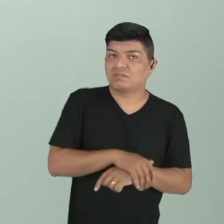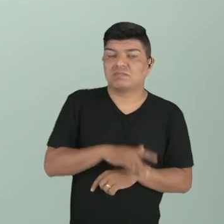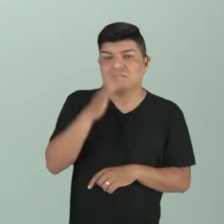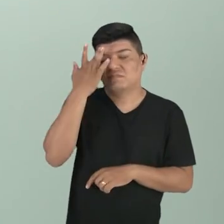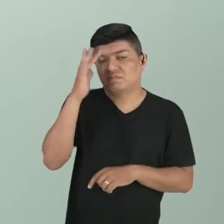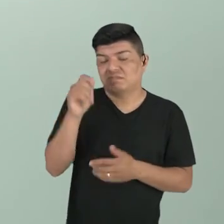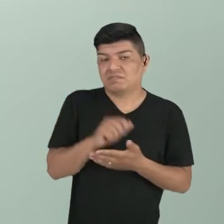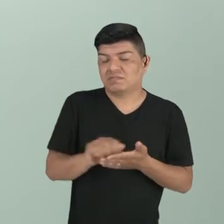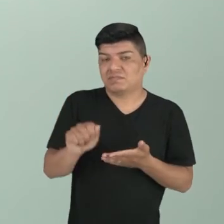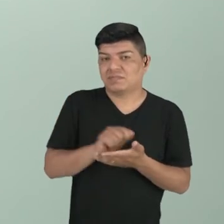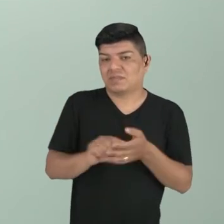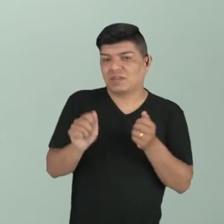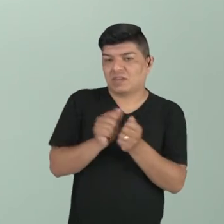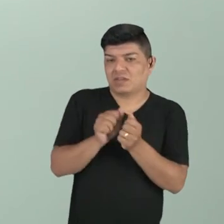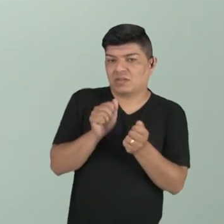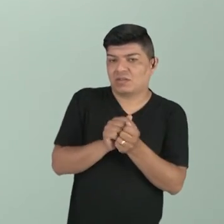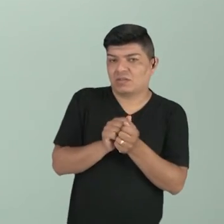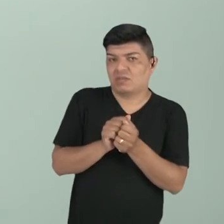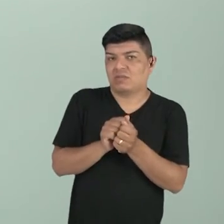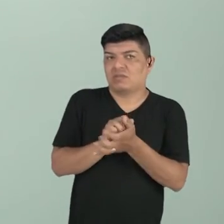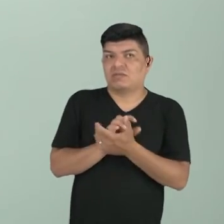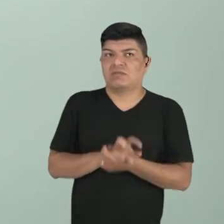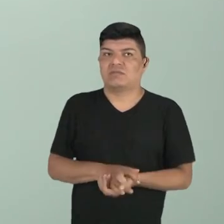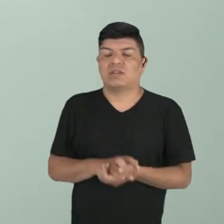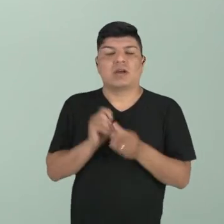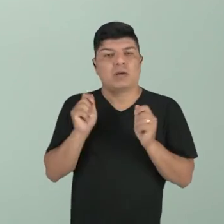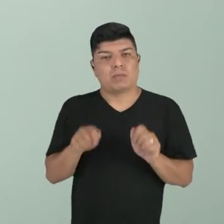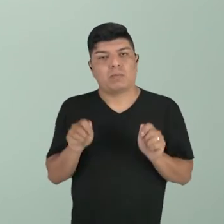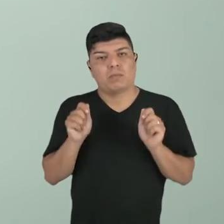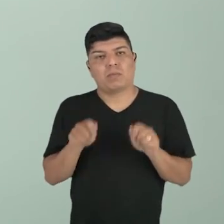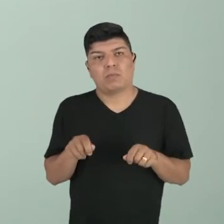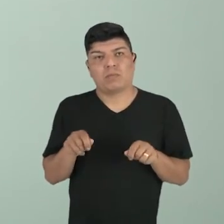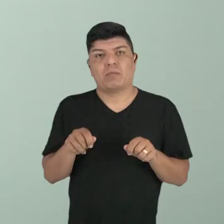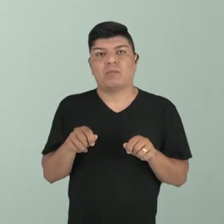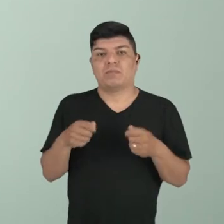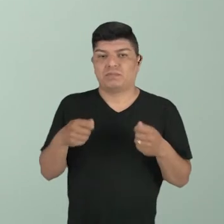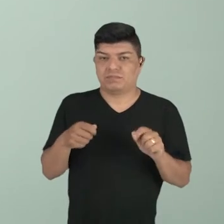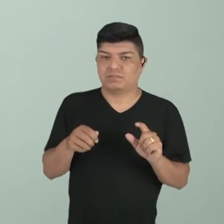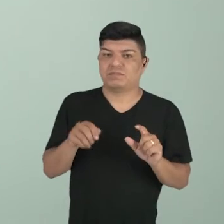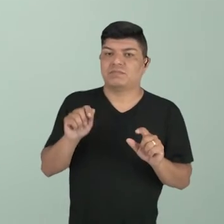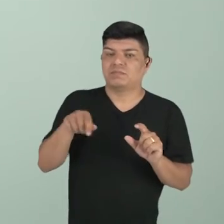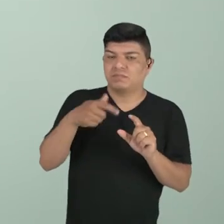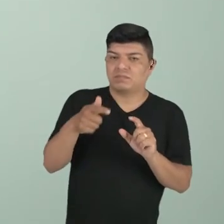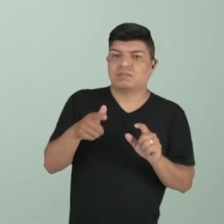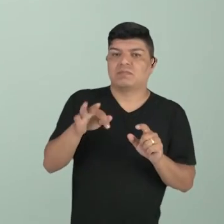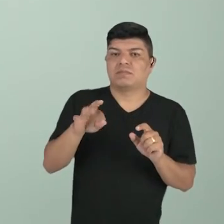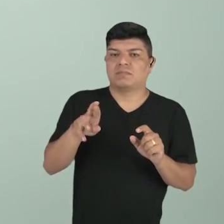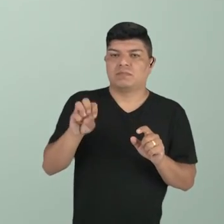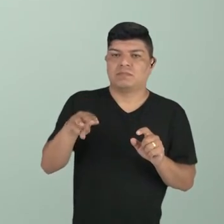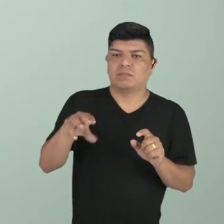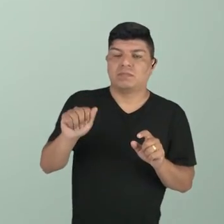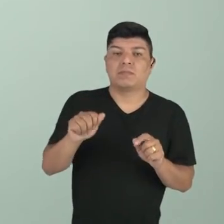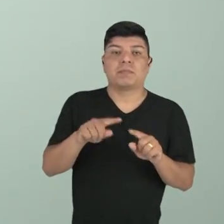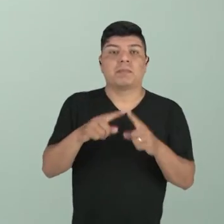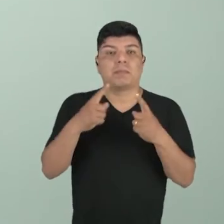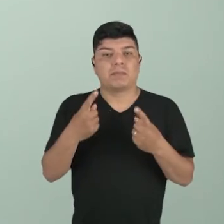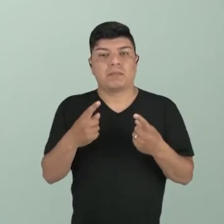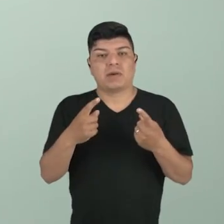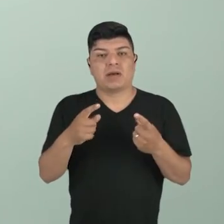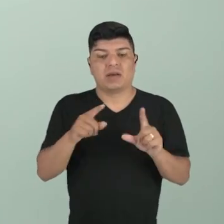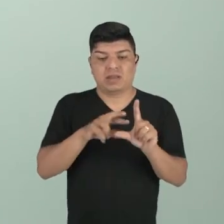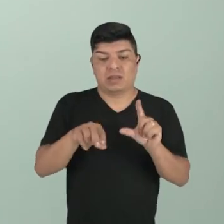sei escrever junto, ou seja, em letra cursiva. Pode ser em letra de forma, pode ser separado, mas tem que ser